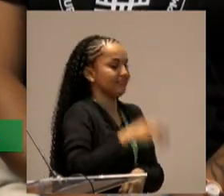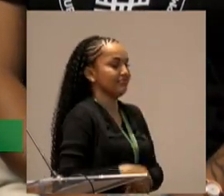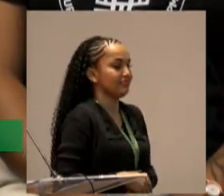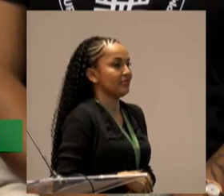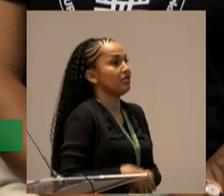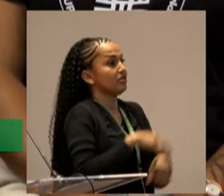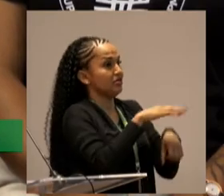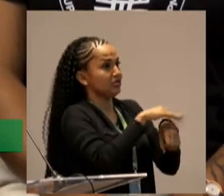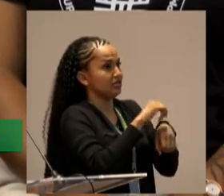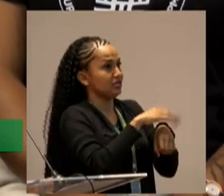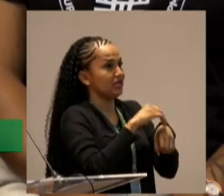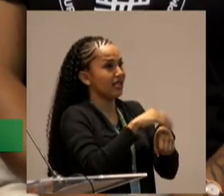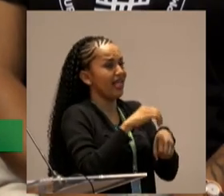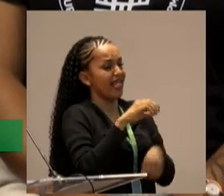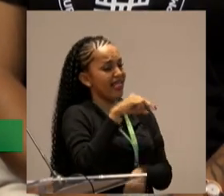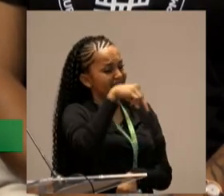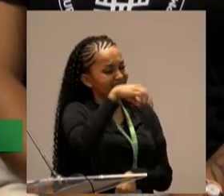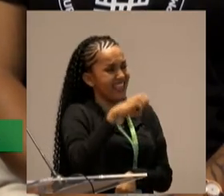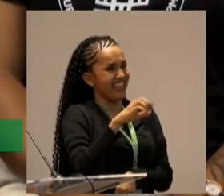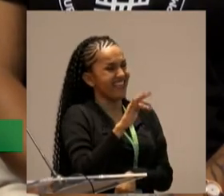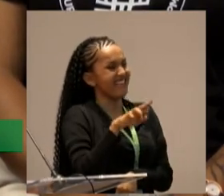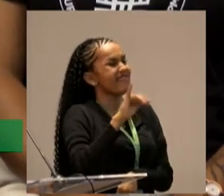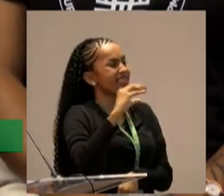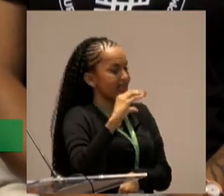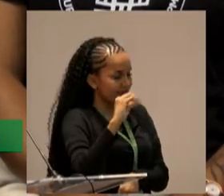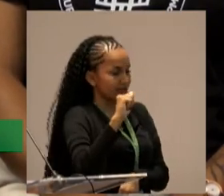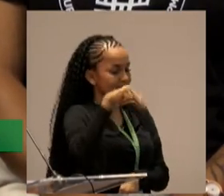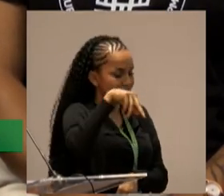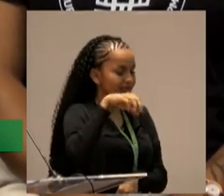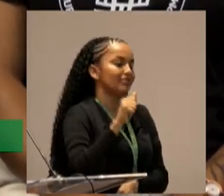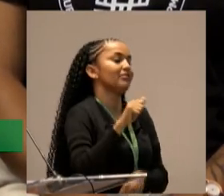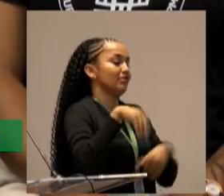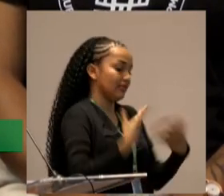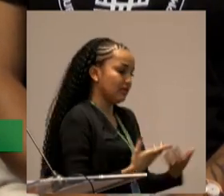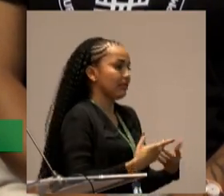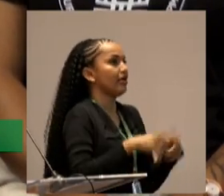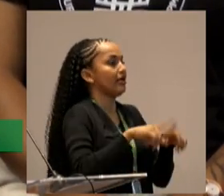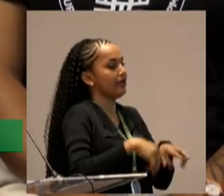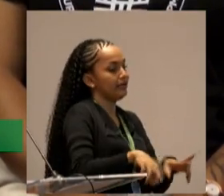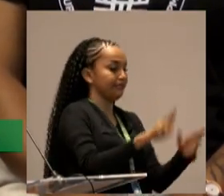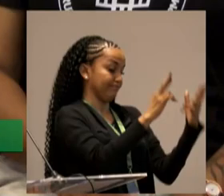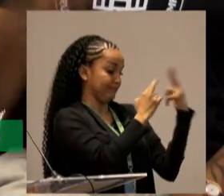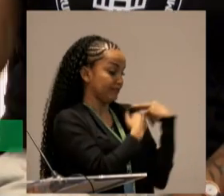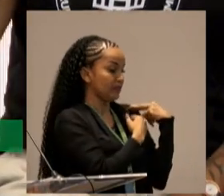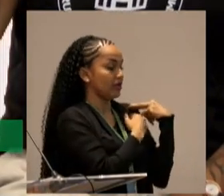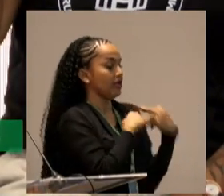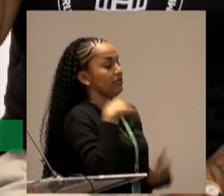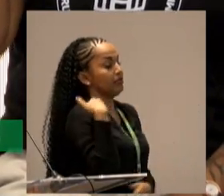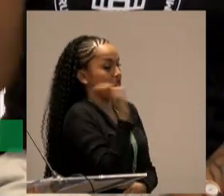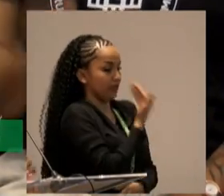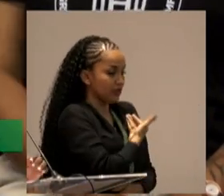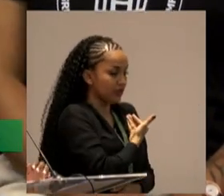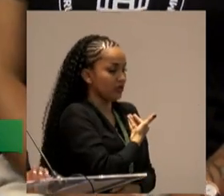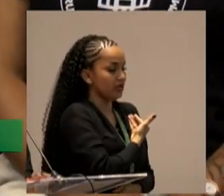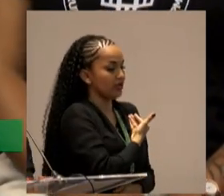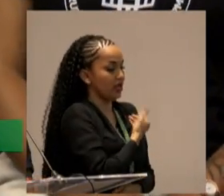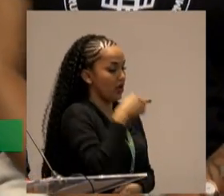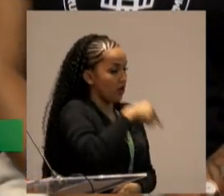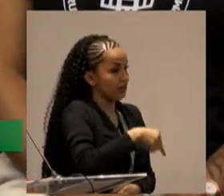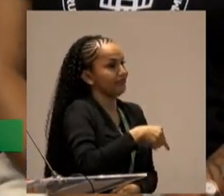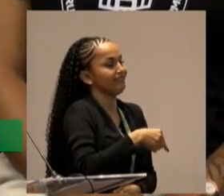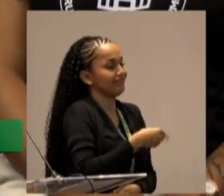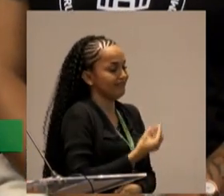que se chama Mefricanas, que é o responsável, né, por a gente estar aqui